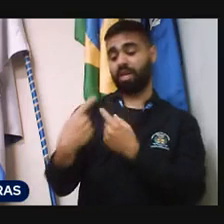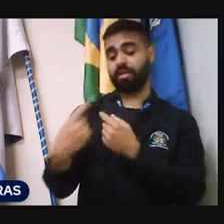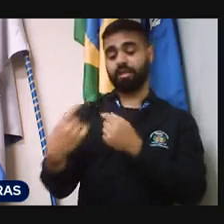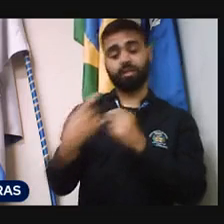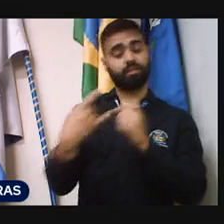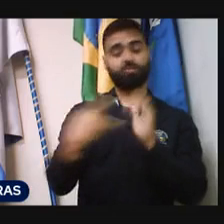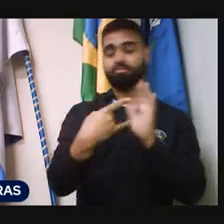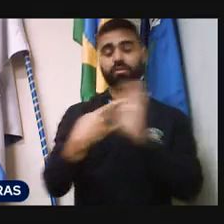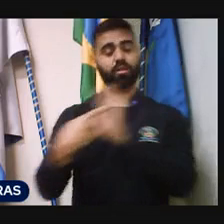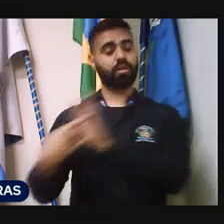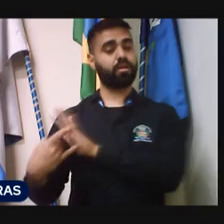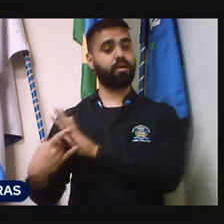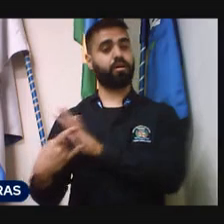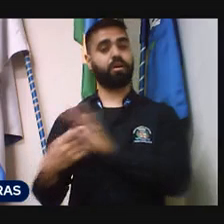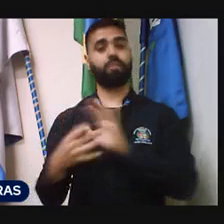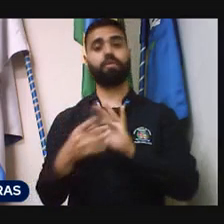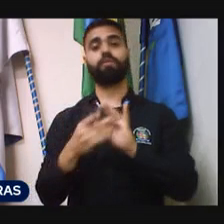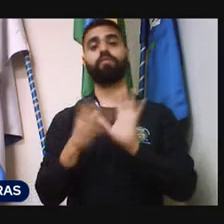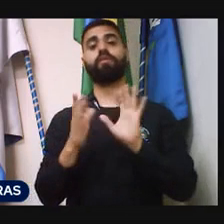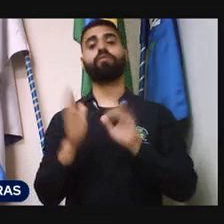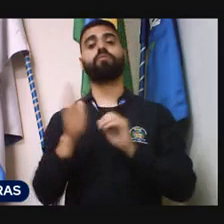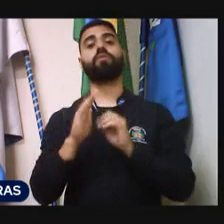E aí